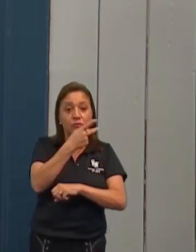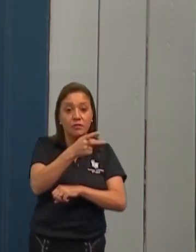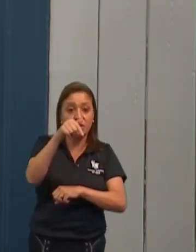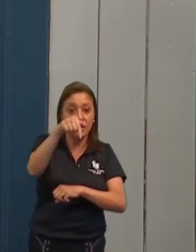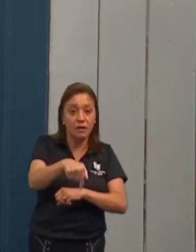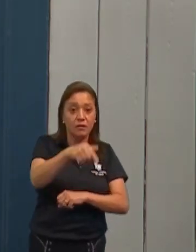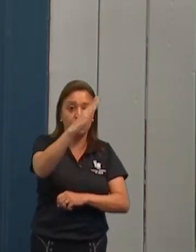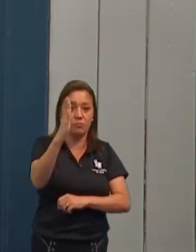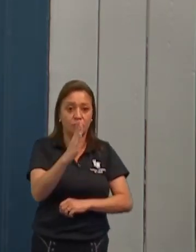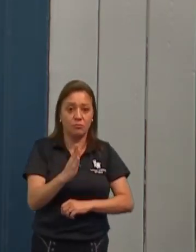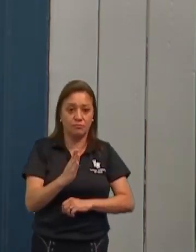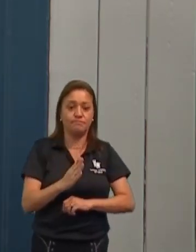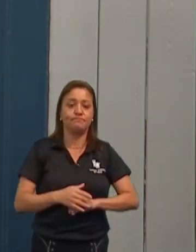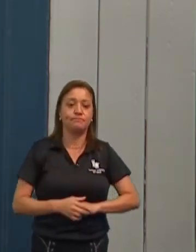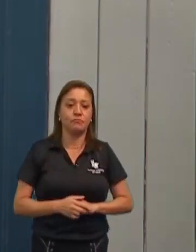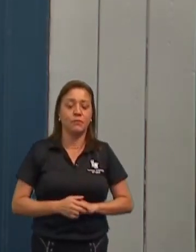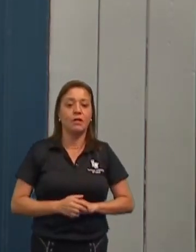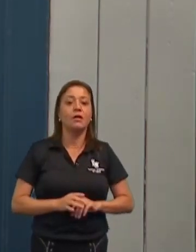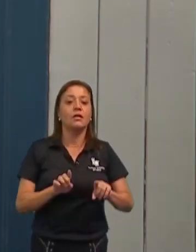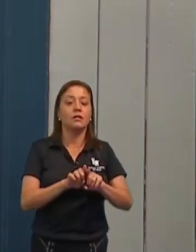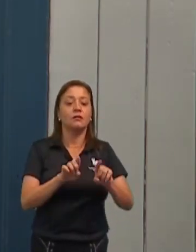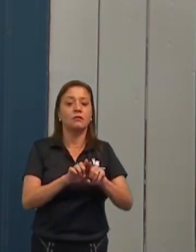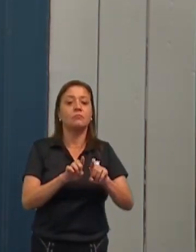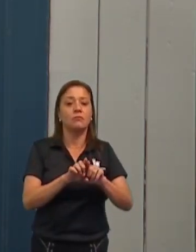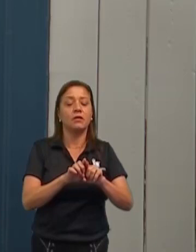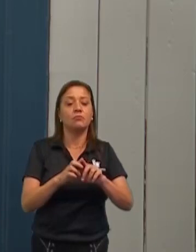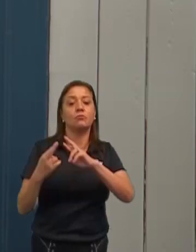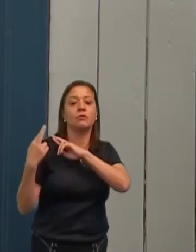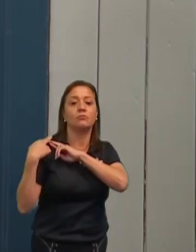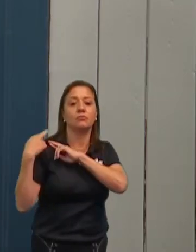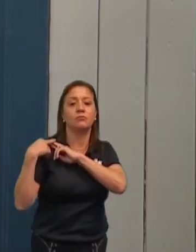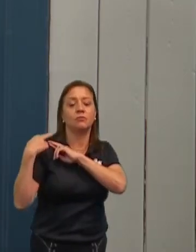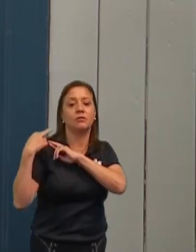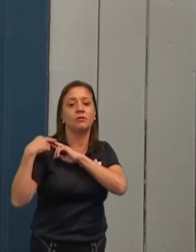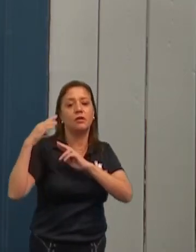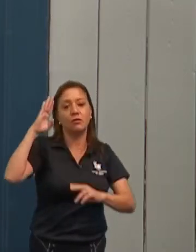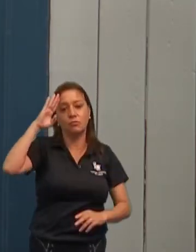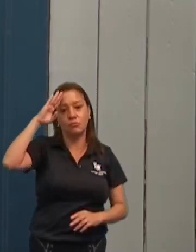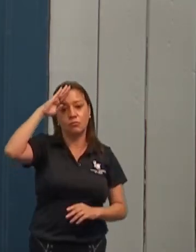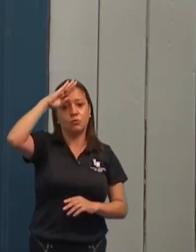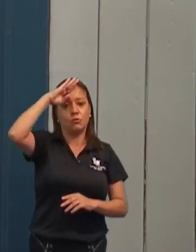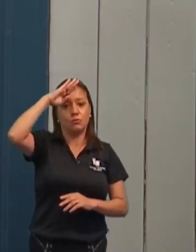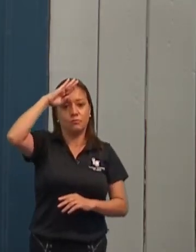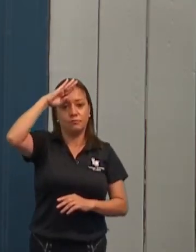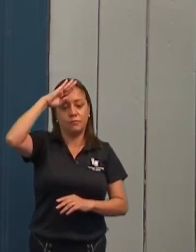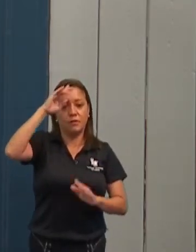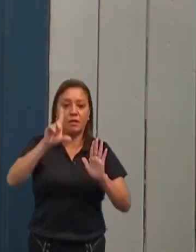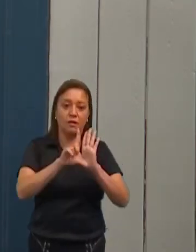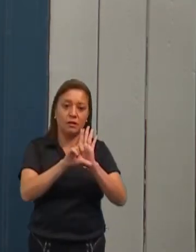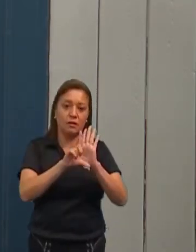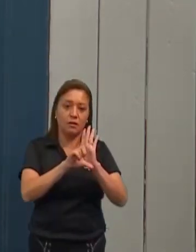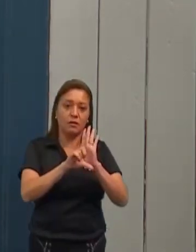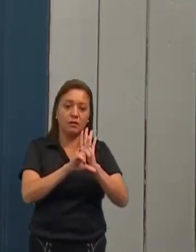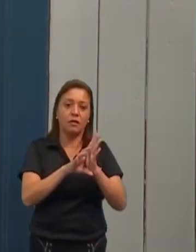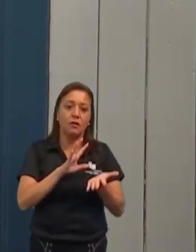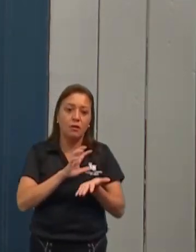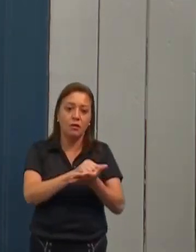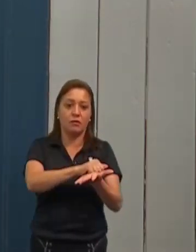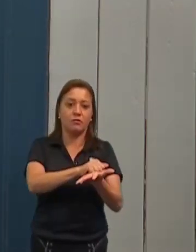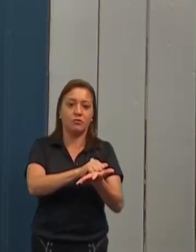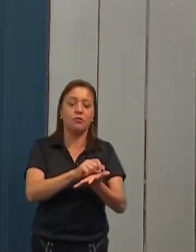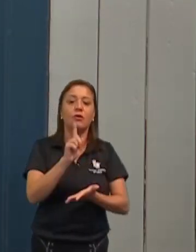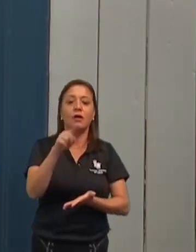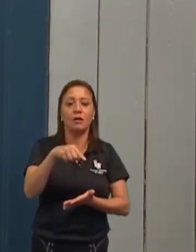no Brasil e ao comando do Exército, nos termos do regulamento desta lei. O registro e a concessão